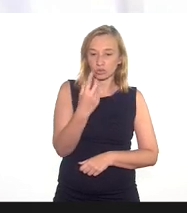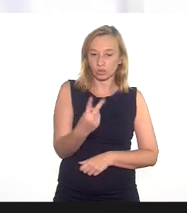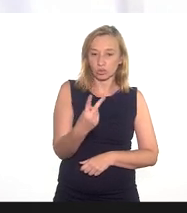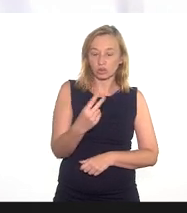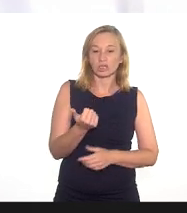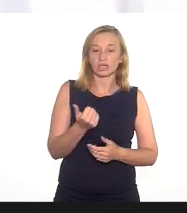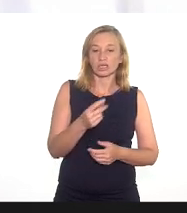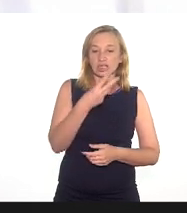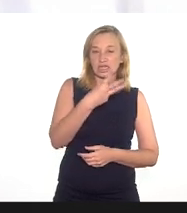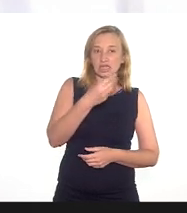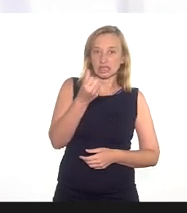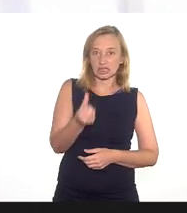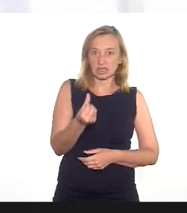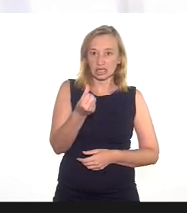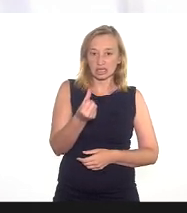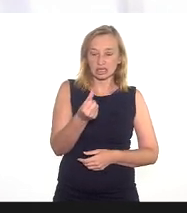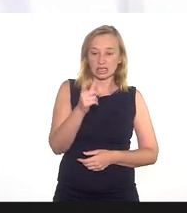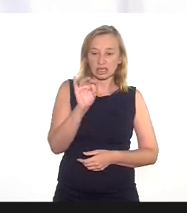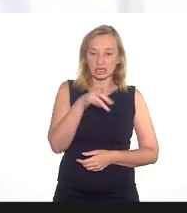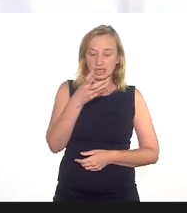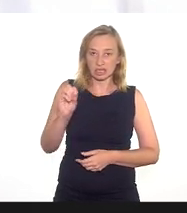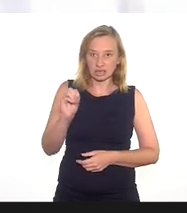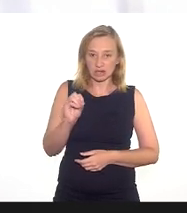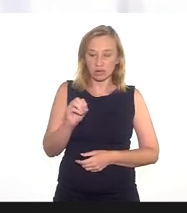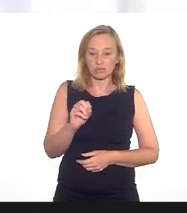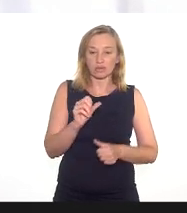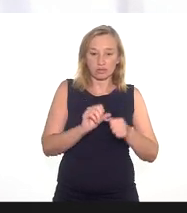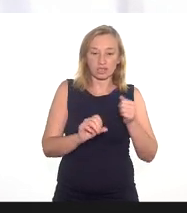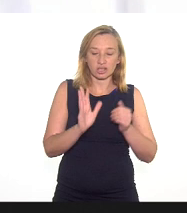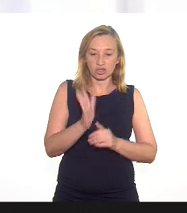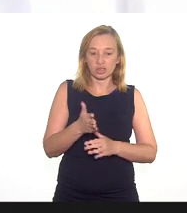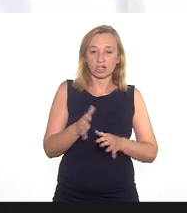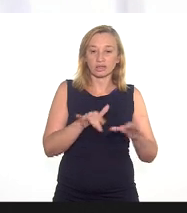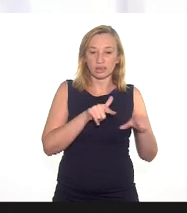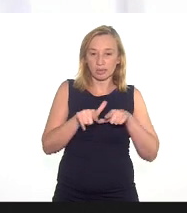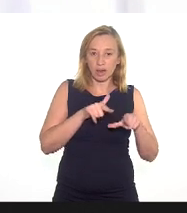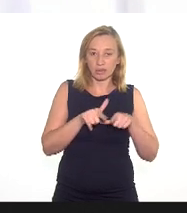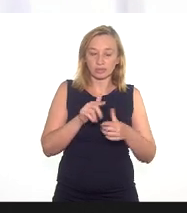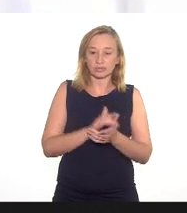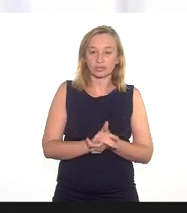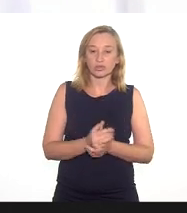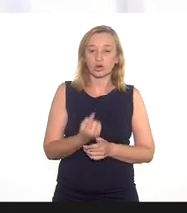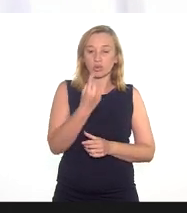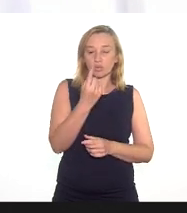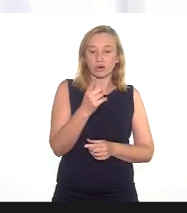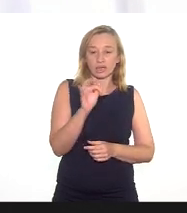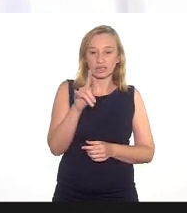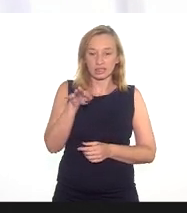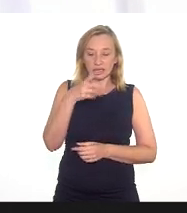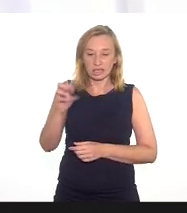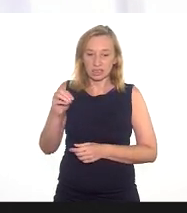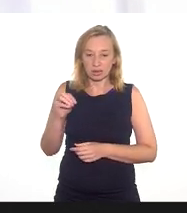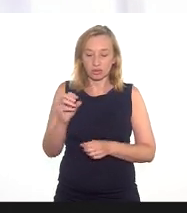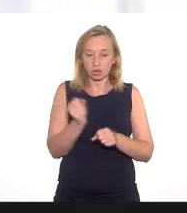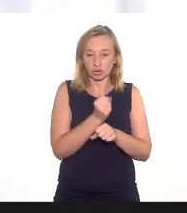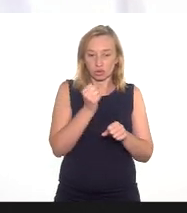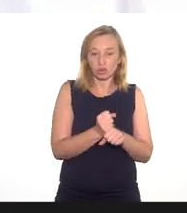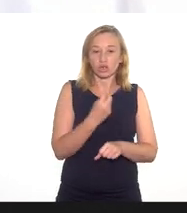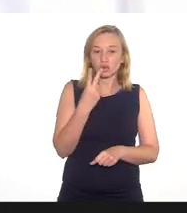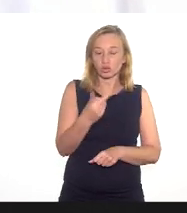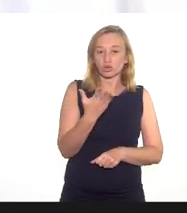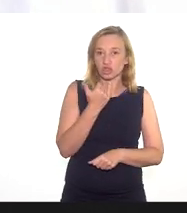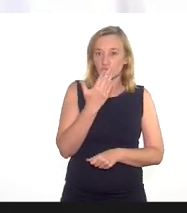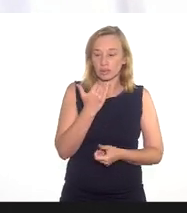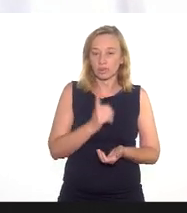licitações. 36 licitações realizadas, tá, de serviços, uma licitação de obras, 2 de